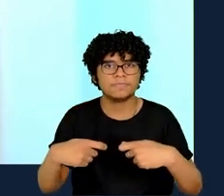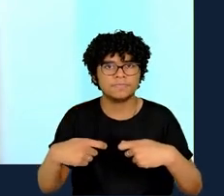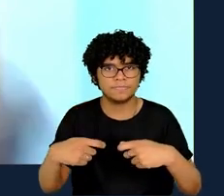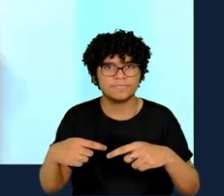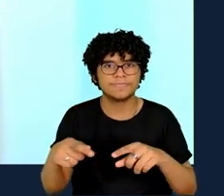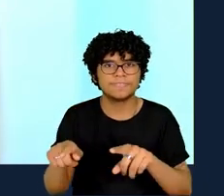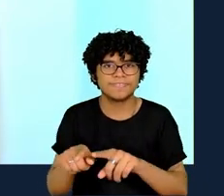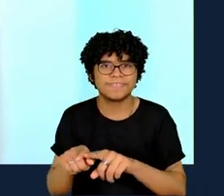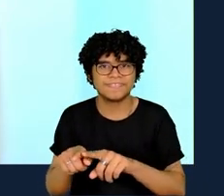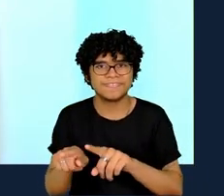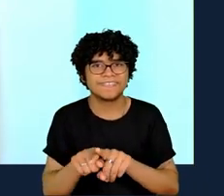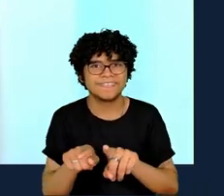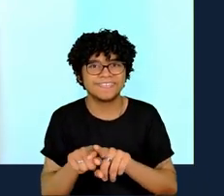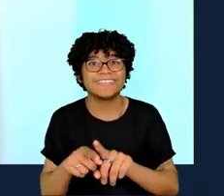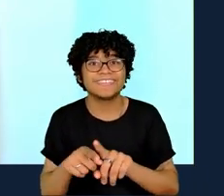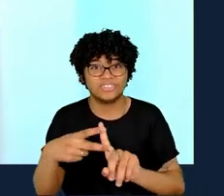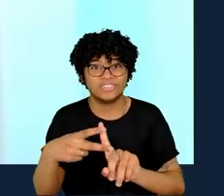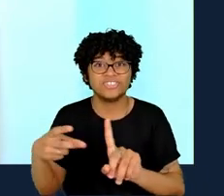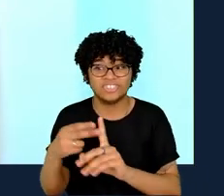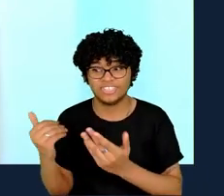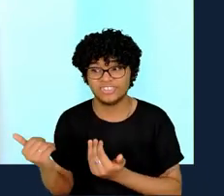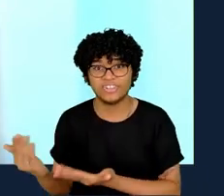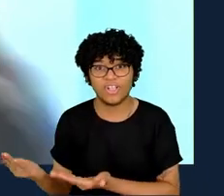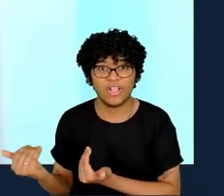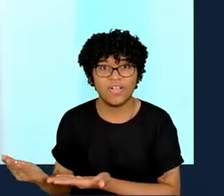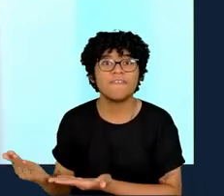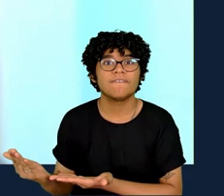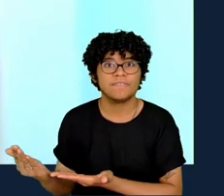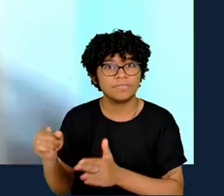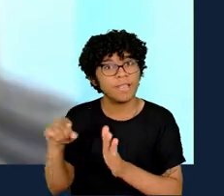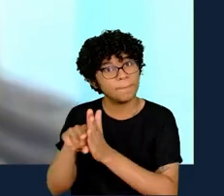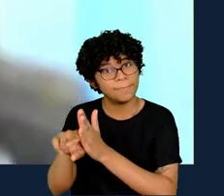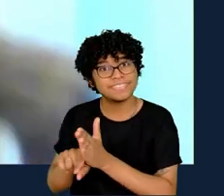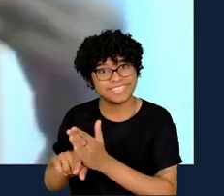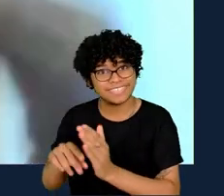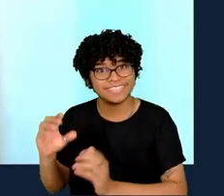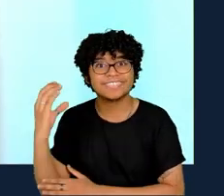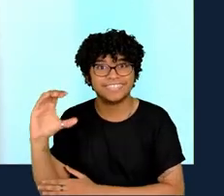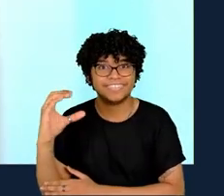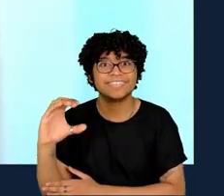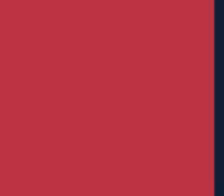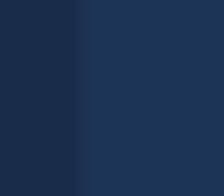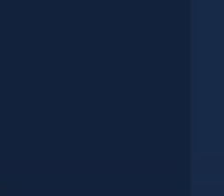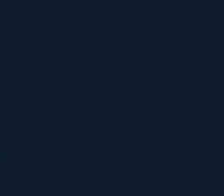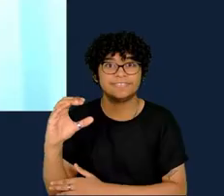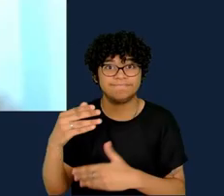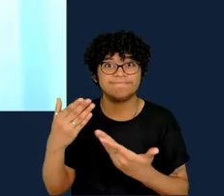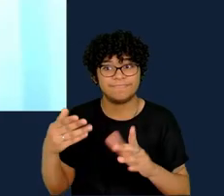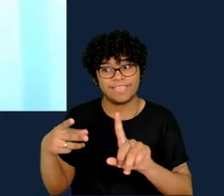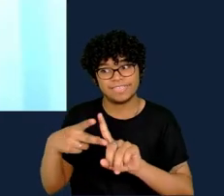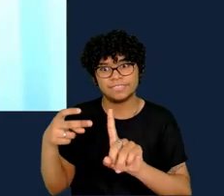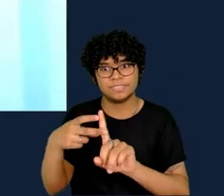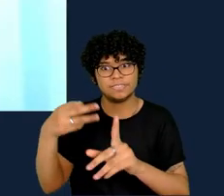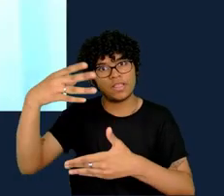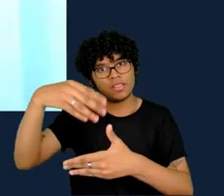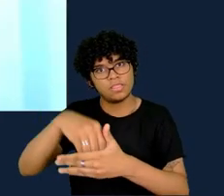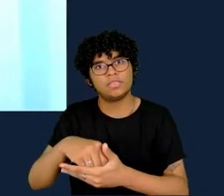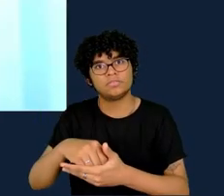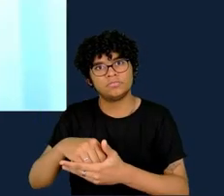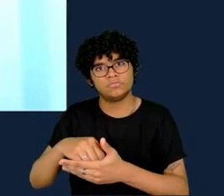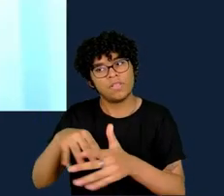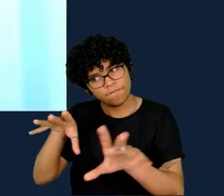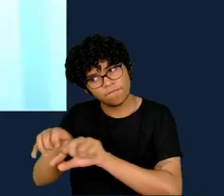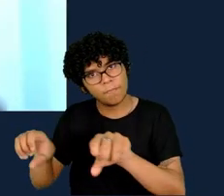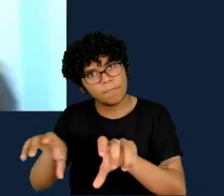indígenas nessas pesquisas científicas, né? Abrir uma porta para ter indígenas dentro dessas formações,